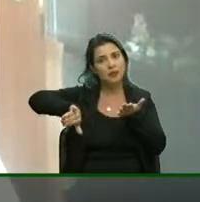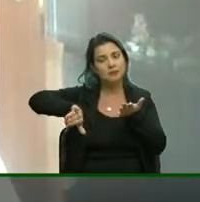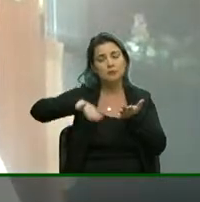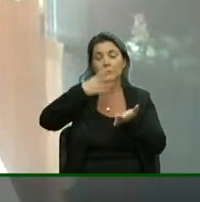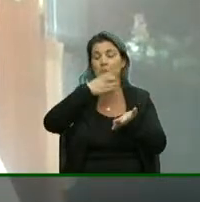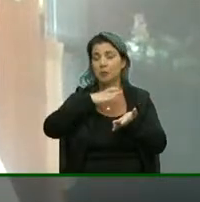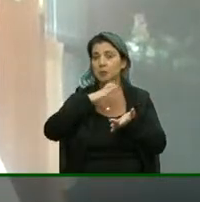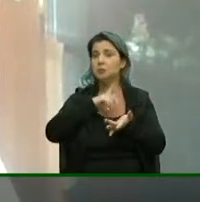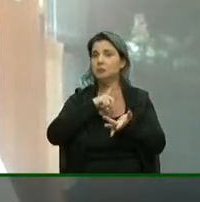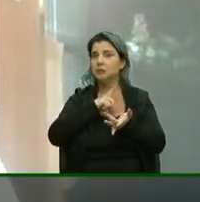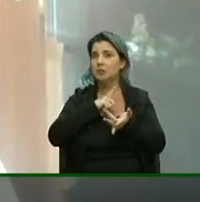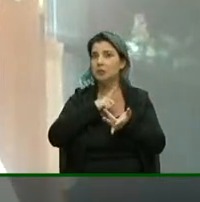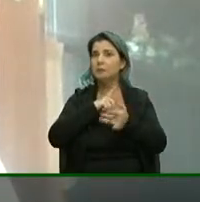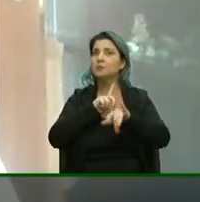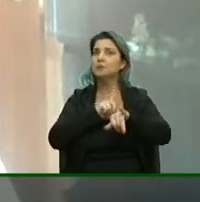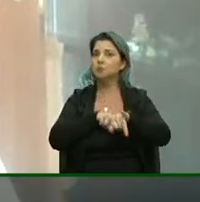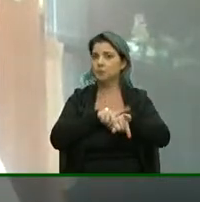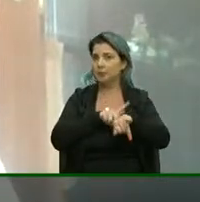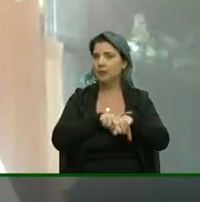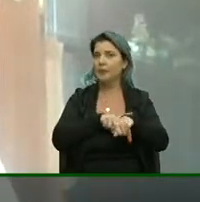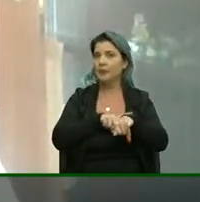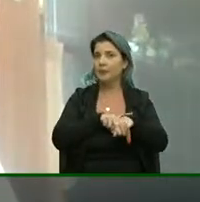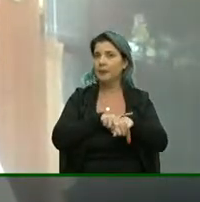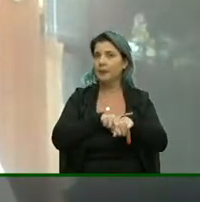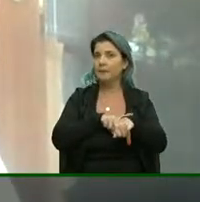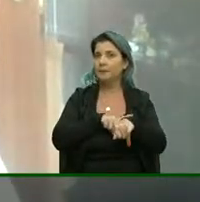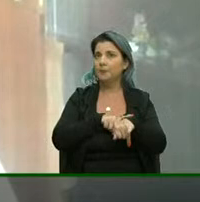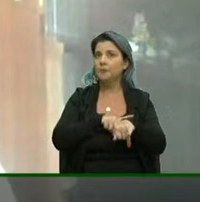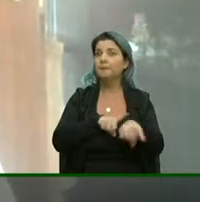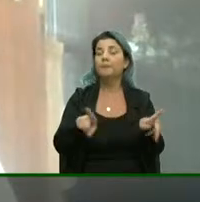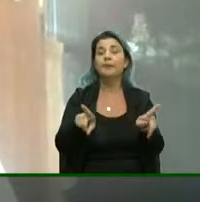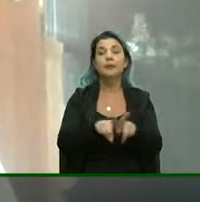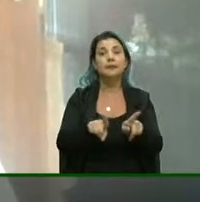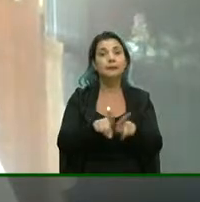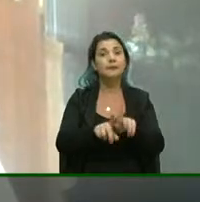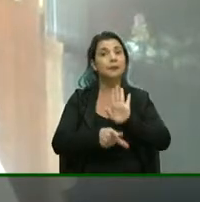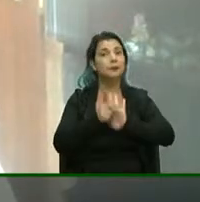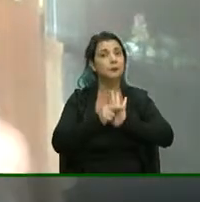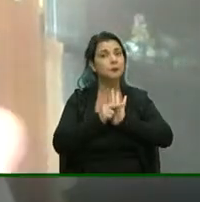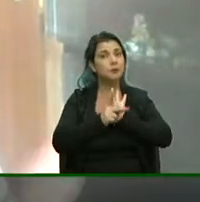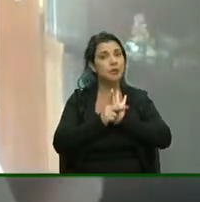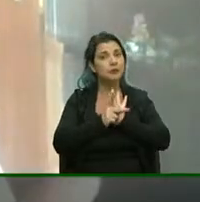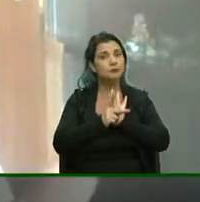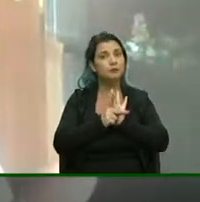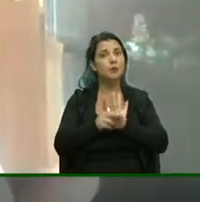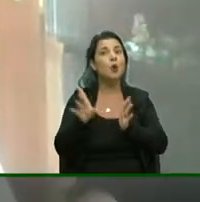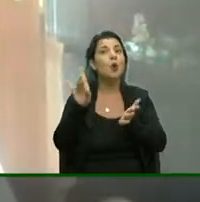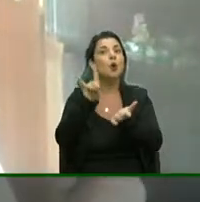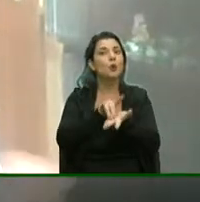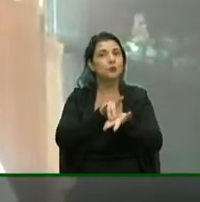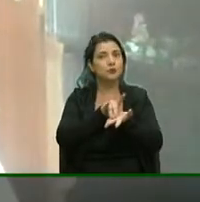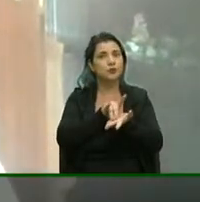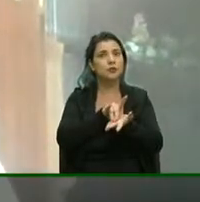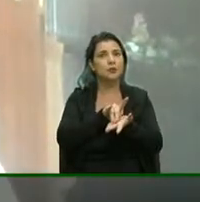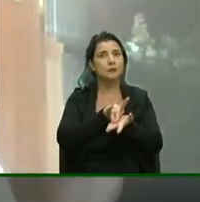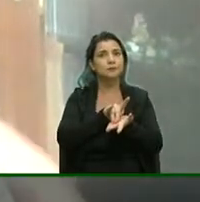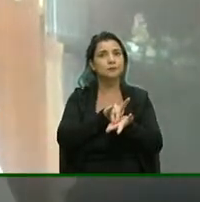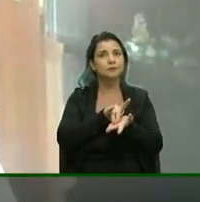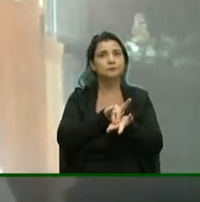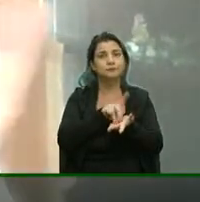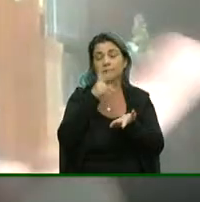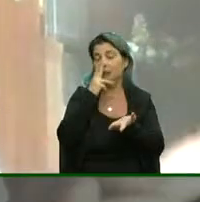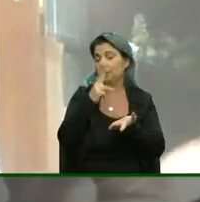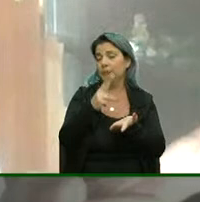tempo exíguo para deliberar, e o projeto original ele vai ao encontro que foi solicitado. Nós diminuímos o